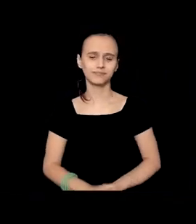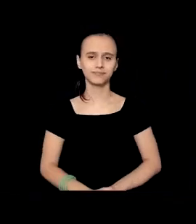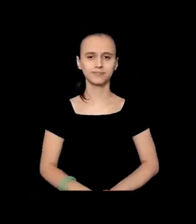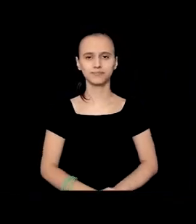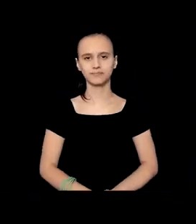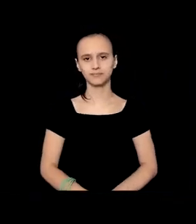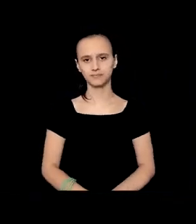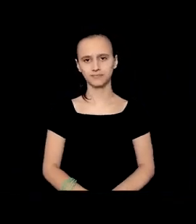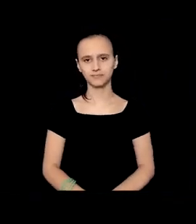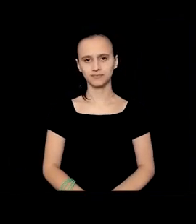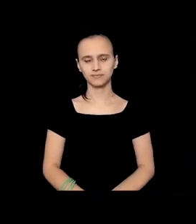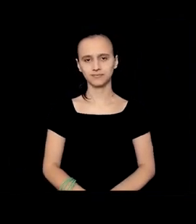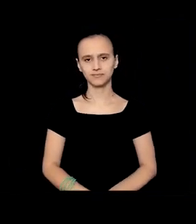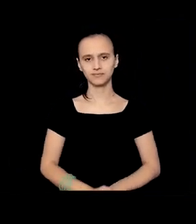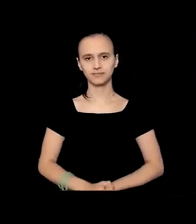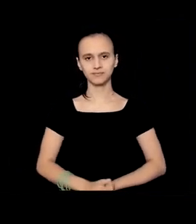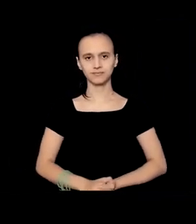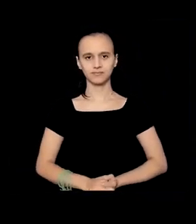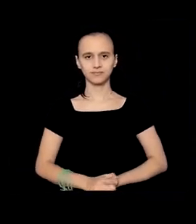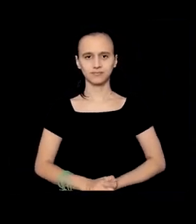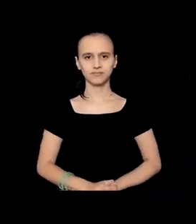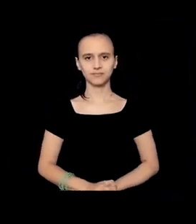É uma saudade. O que posso fazer?